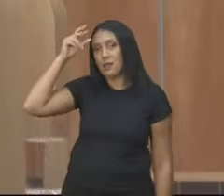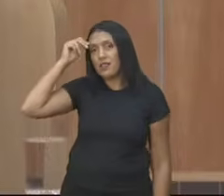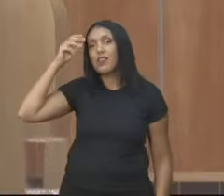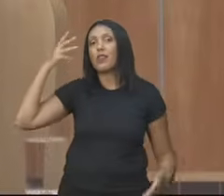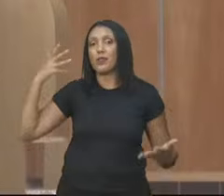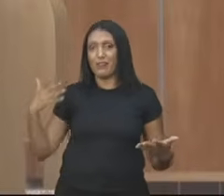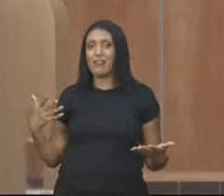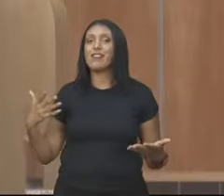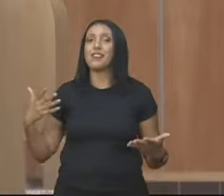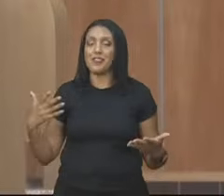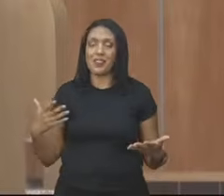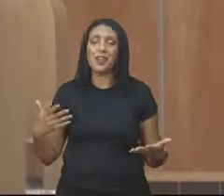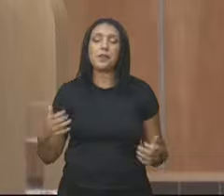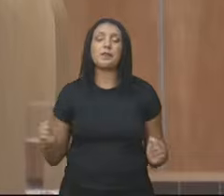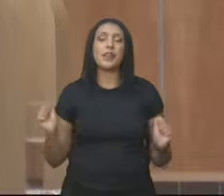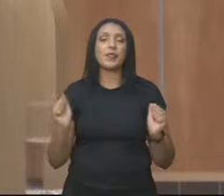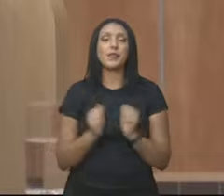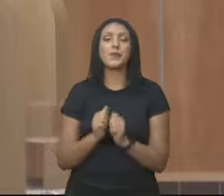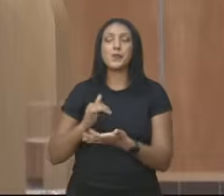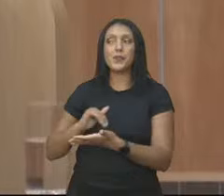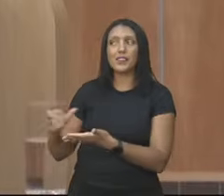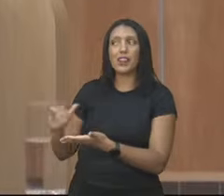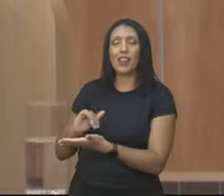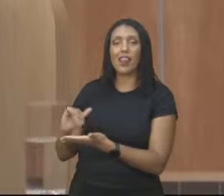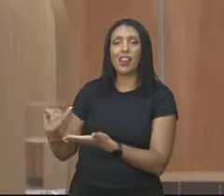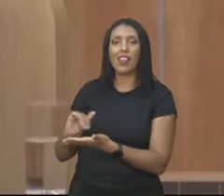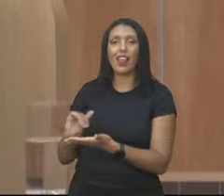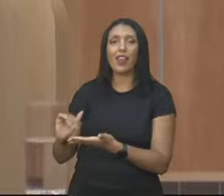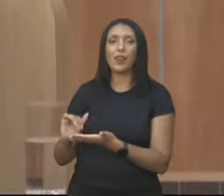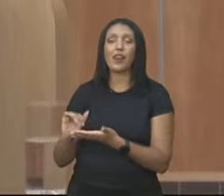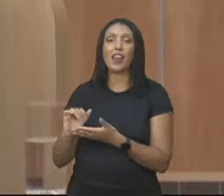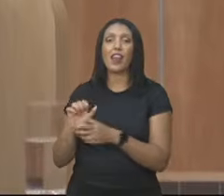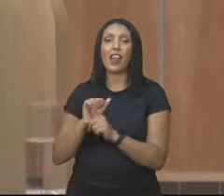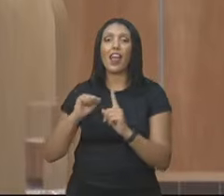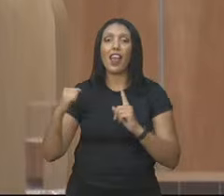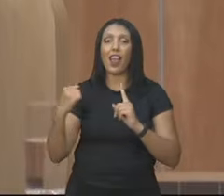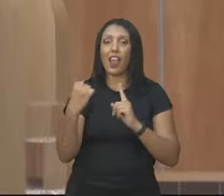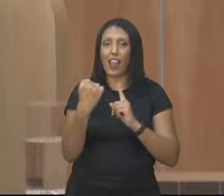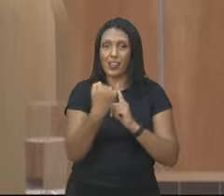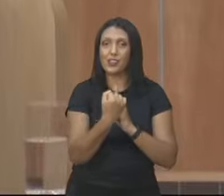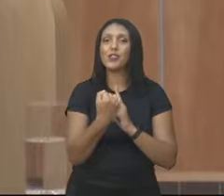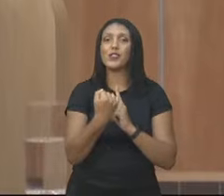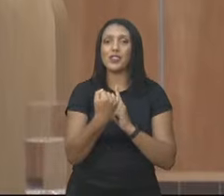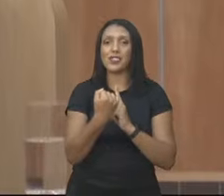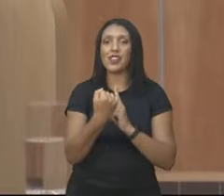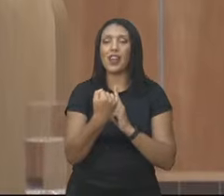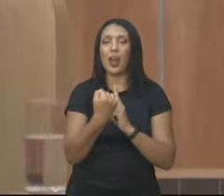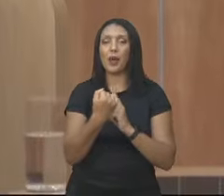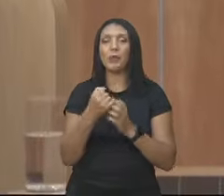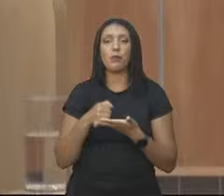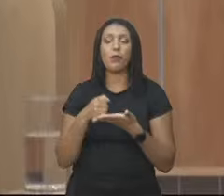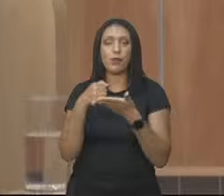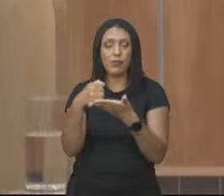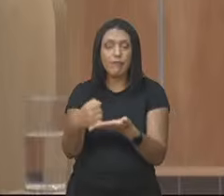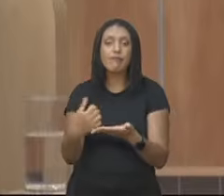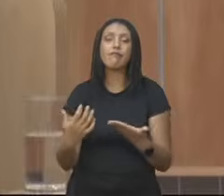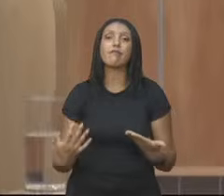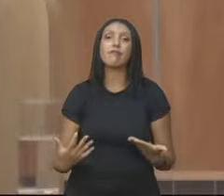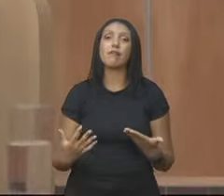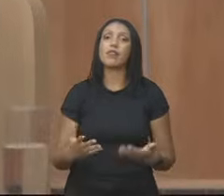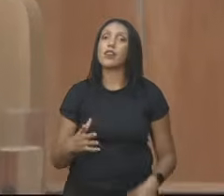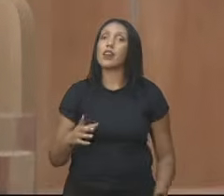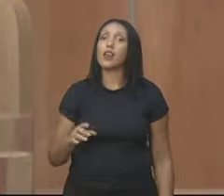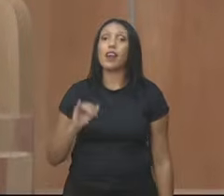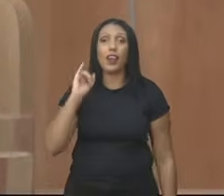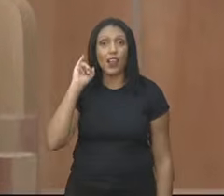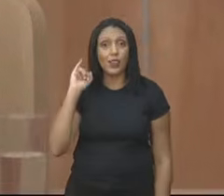junto à nossa Secretaria de Assistência Social, aí, a Juliana do Alibe, a RAI, e nos preocupamos muito com vocês,